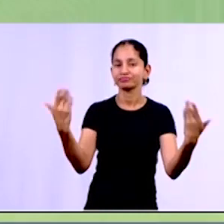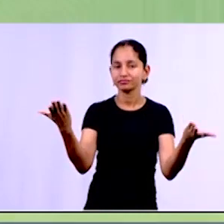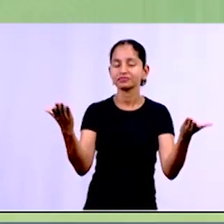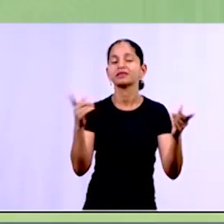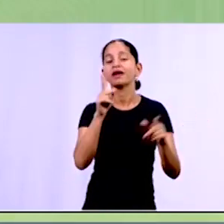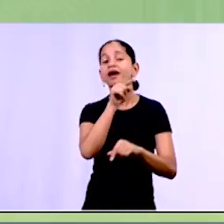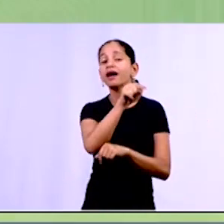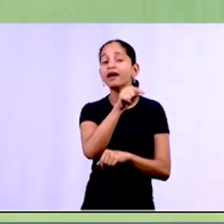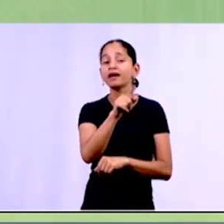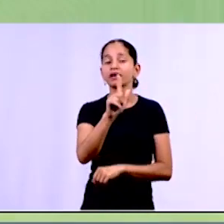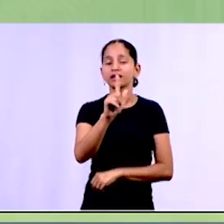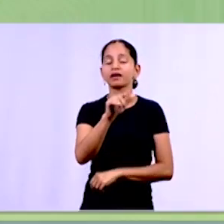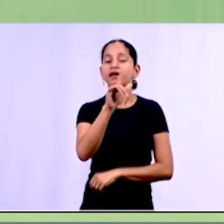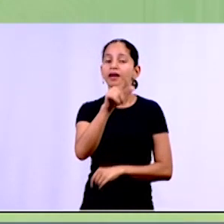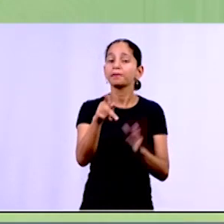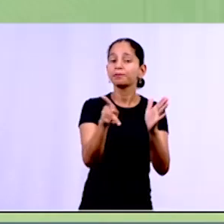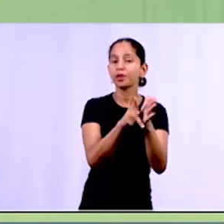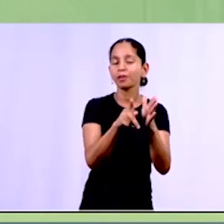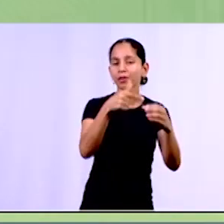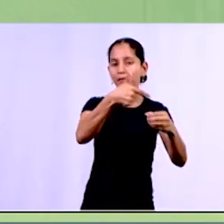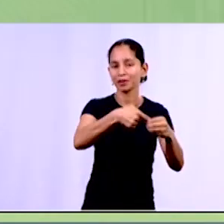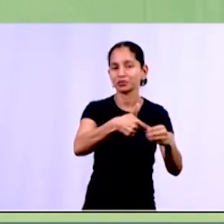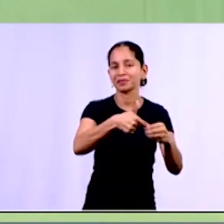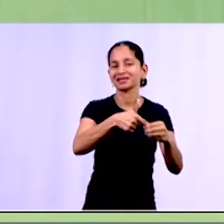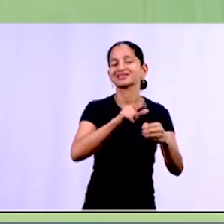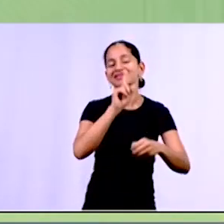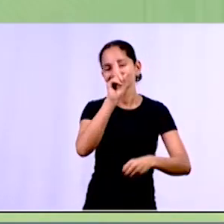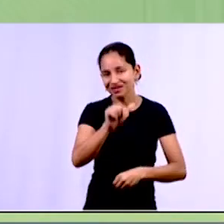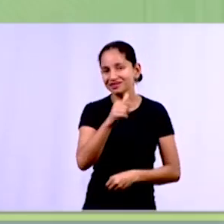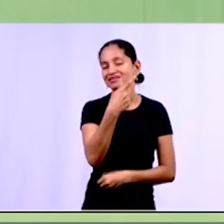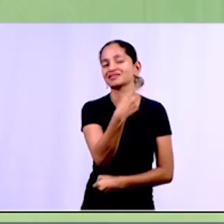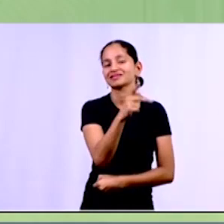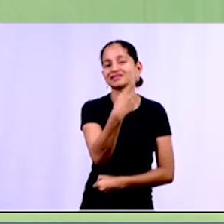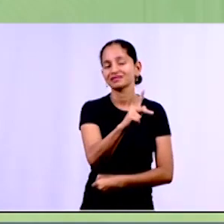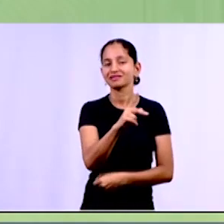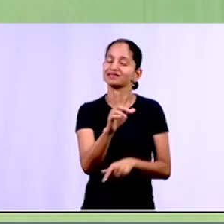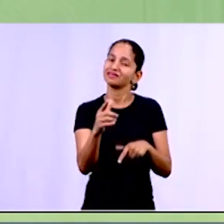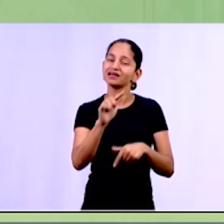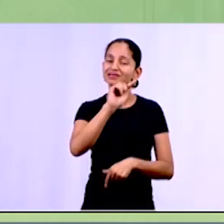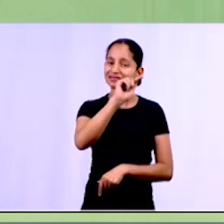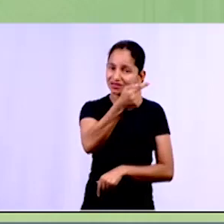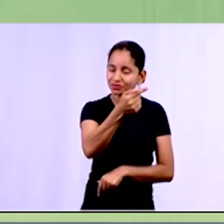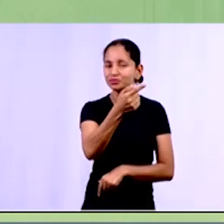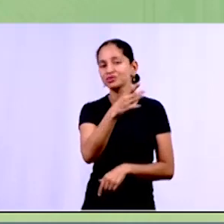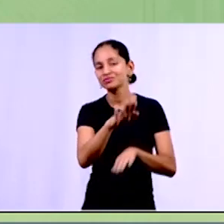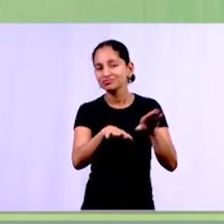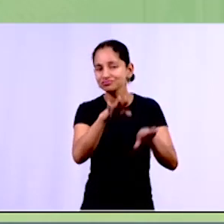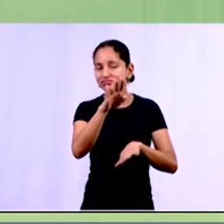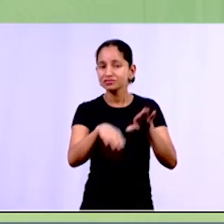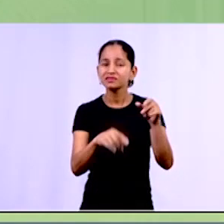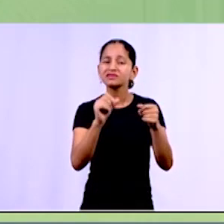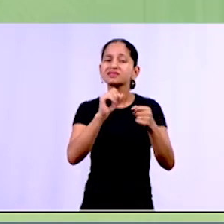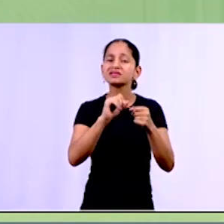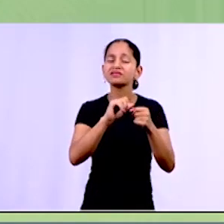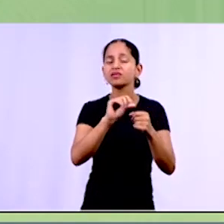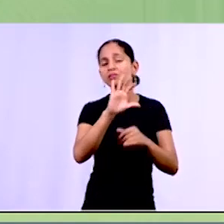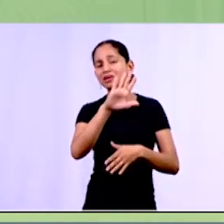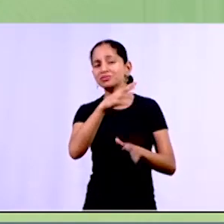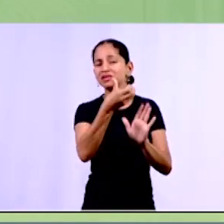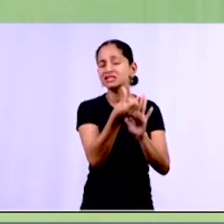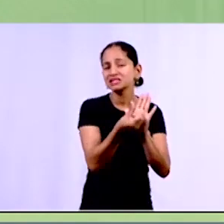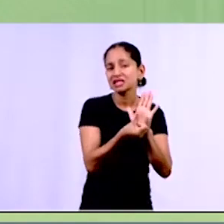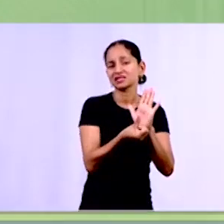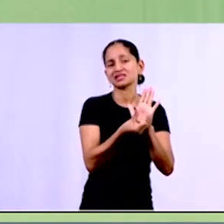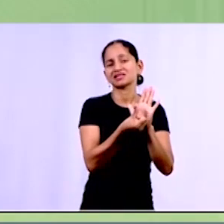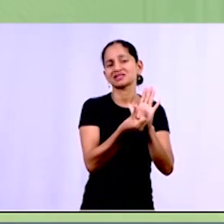Grifo 4, que pertence à Petrobras. Ele tem 17.408 processadores e ele está em 68º